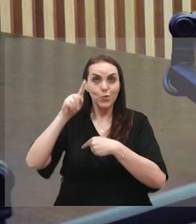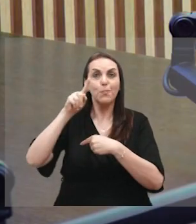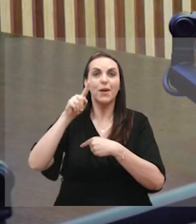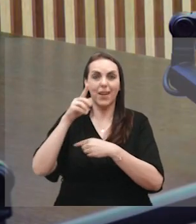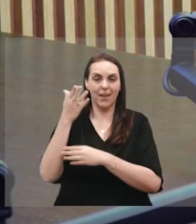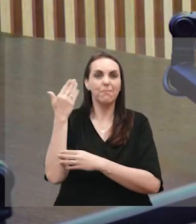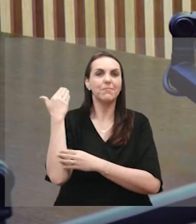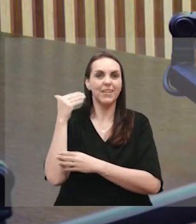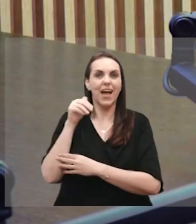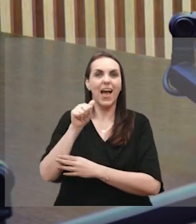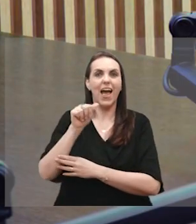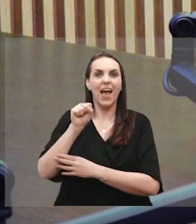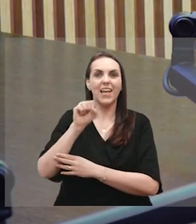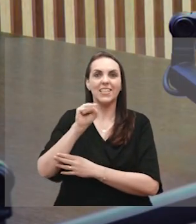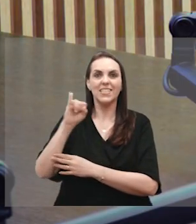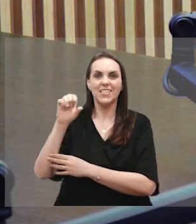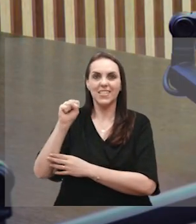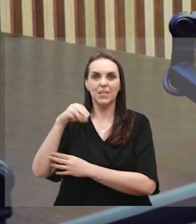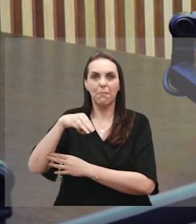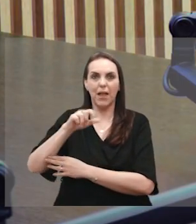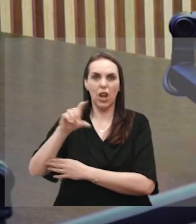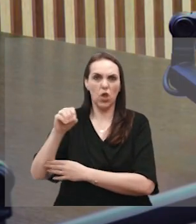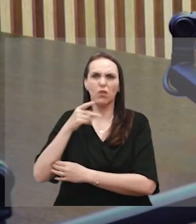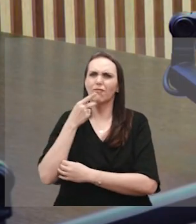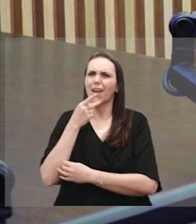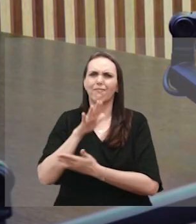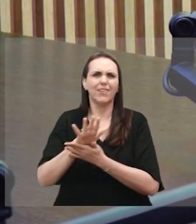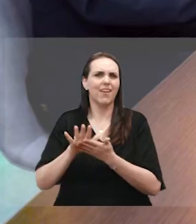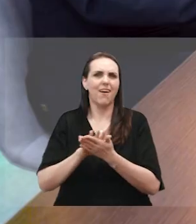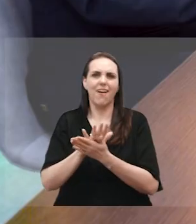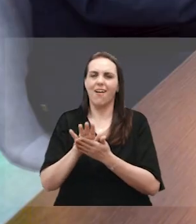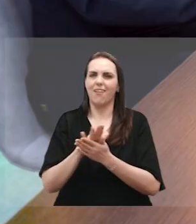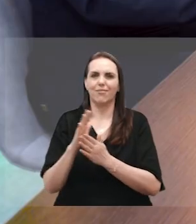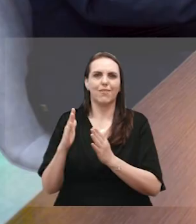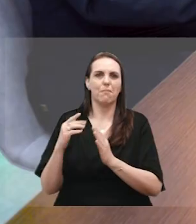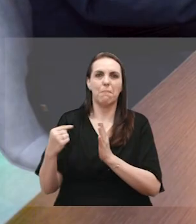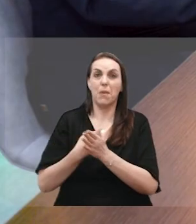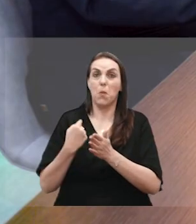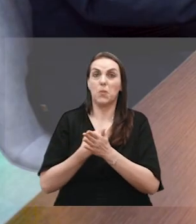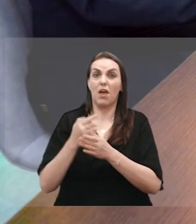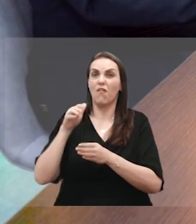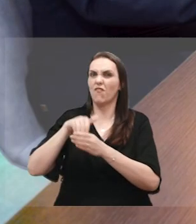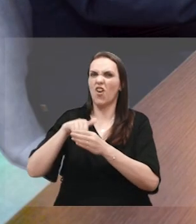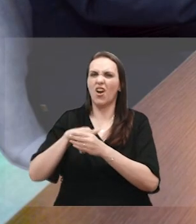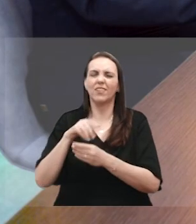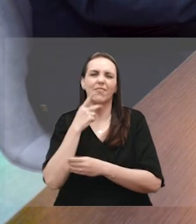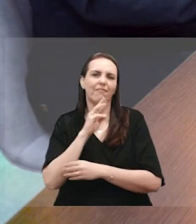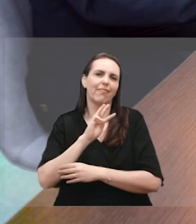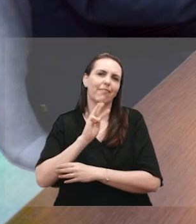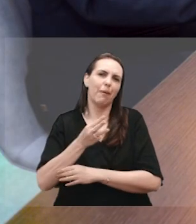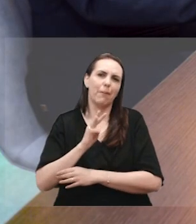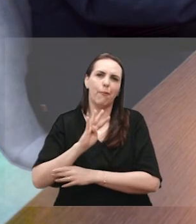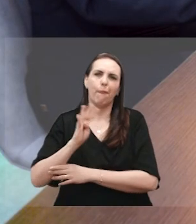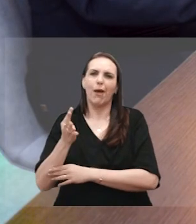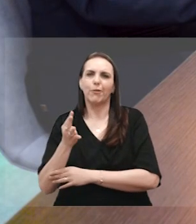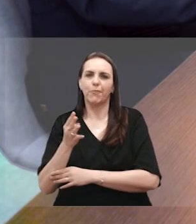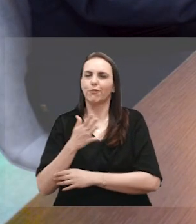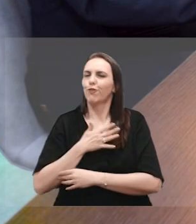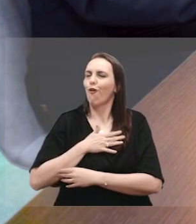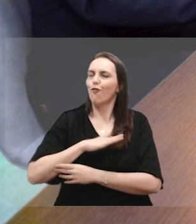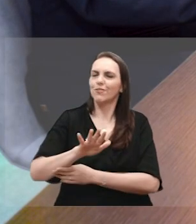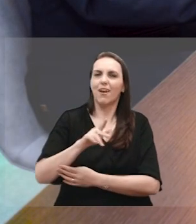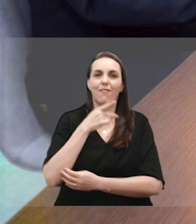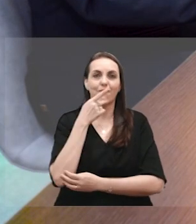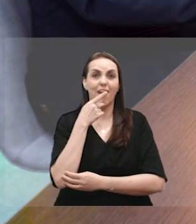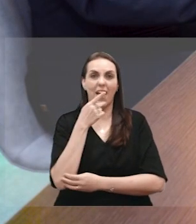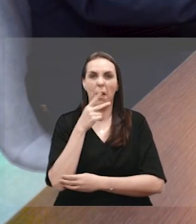recorde do então Assis Melo na época. Só que isso a gente não falava. O pessoal até me pedia quantos votos ia fazer, a gente dizia 3, 4 mil, a gente não gostava de falar